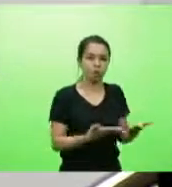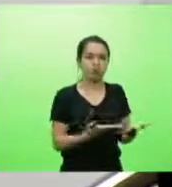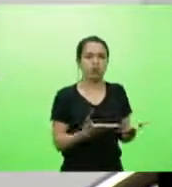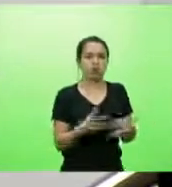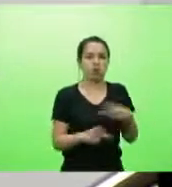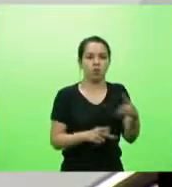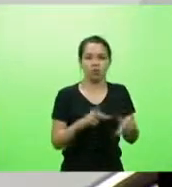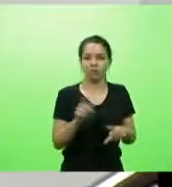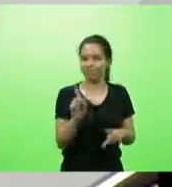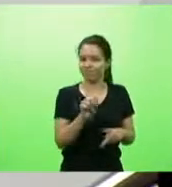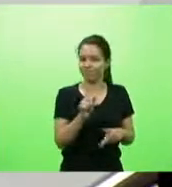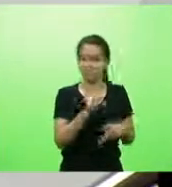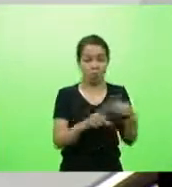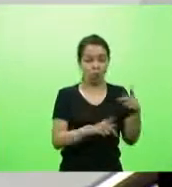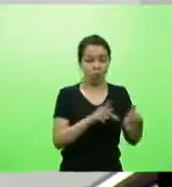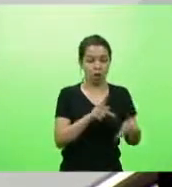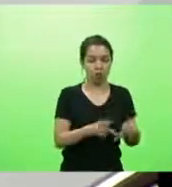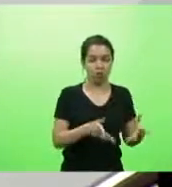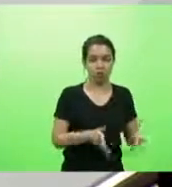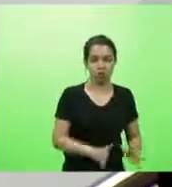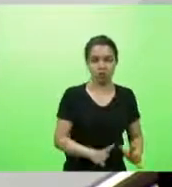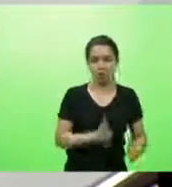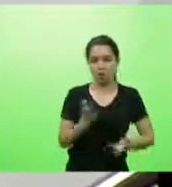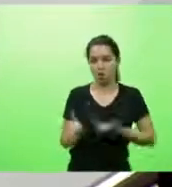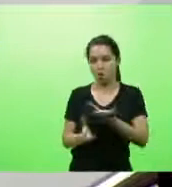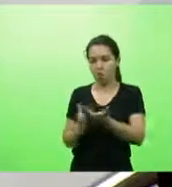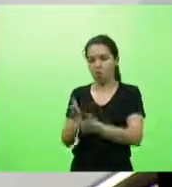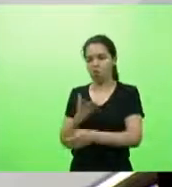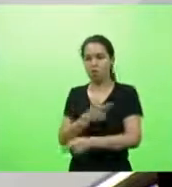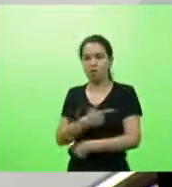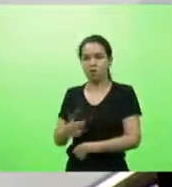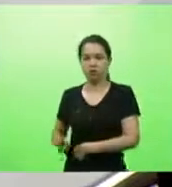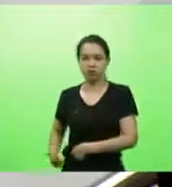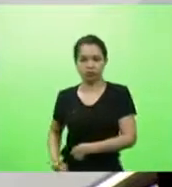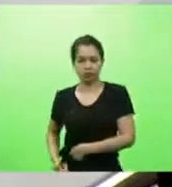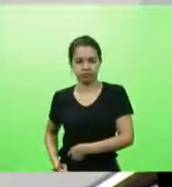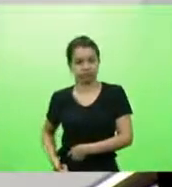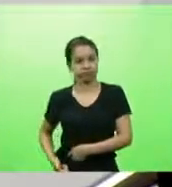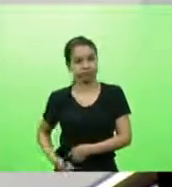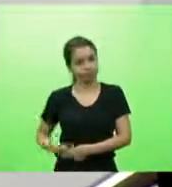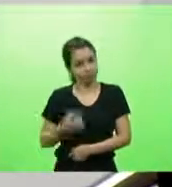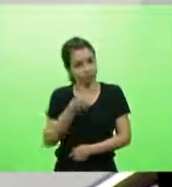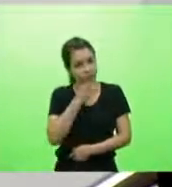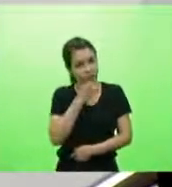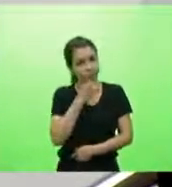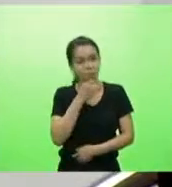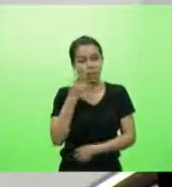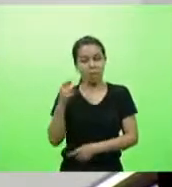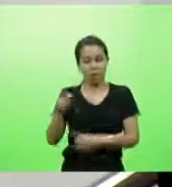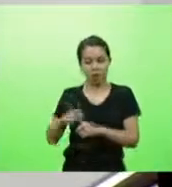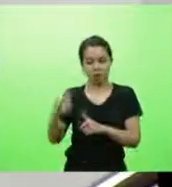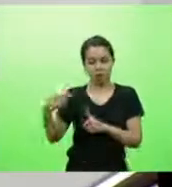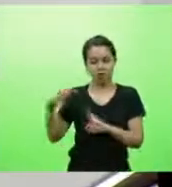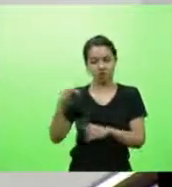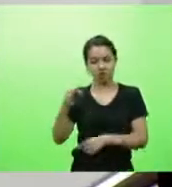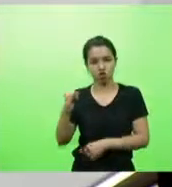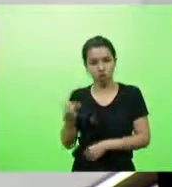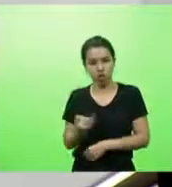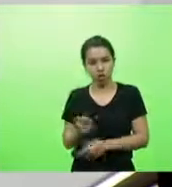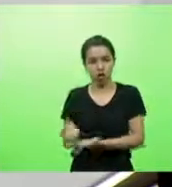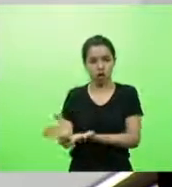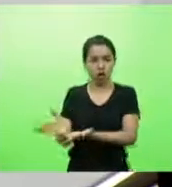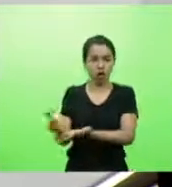nasceu para servir ao Estado. Quer ver? Em janeiro agora, nós tivemos uma arrecadação recorde. Santa